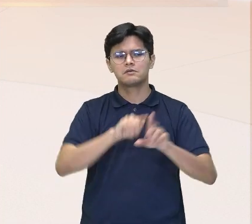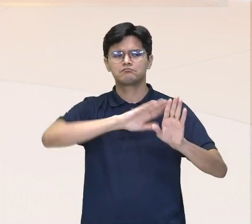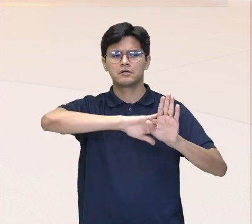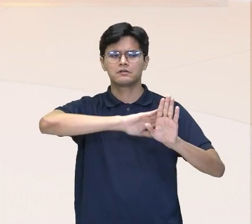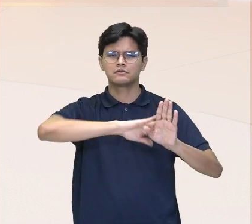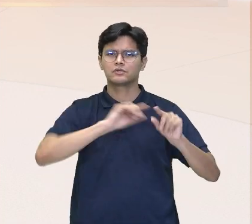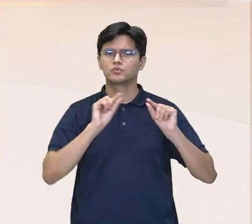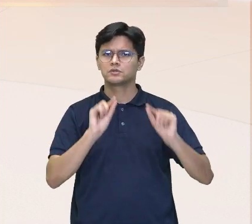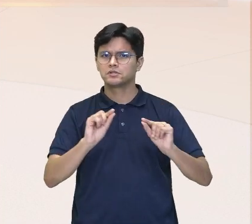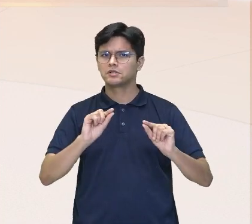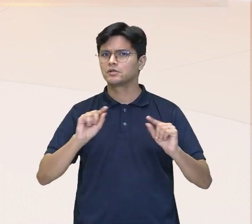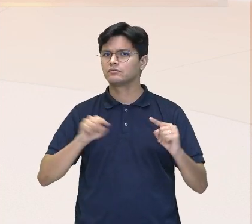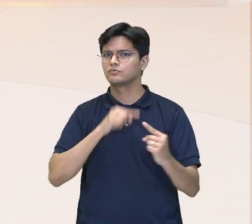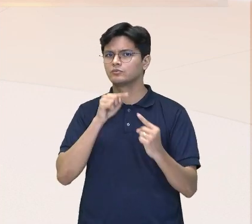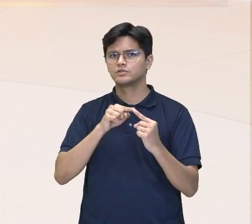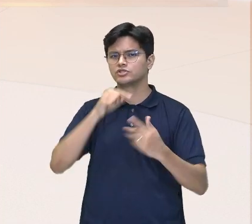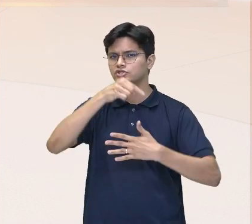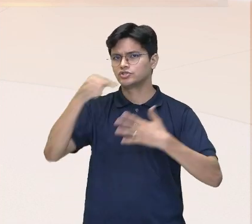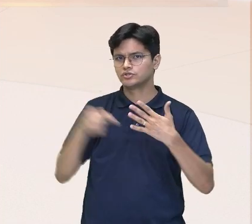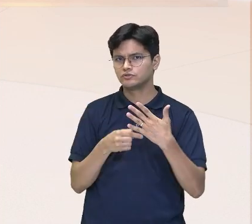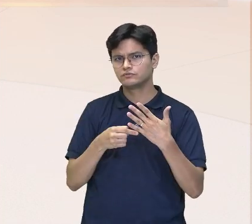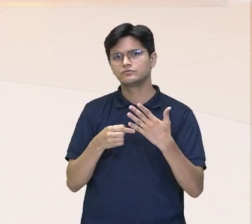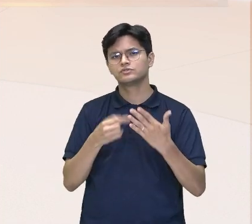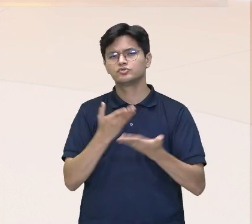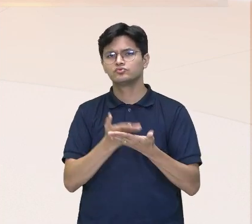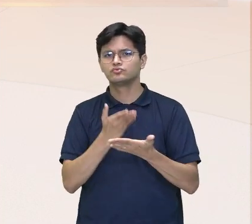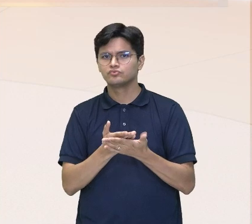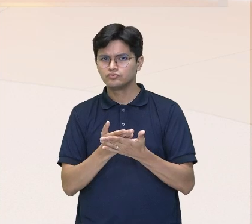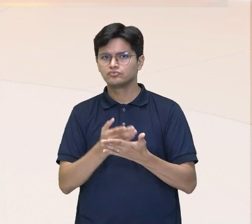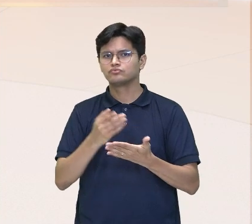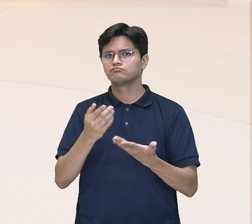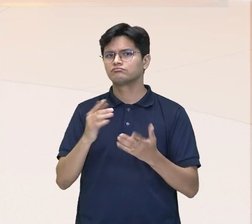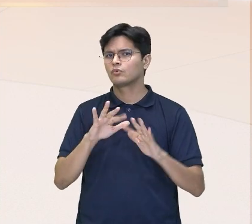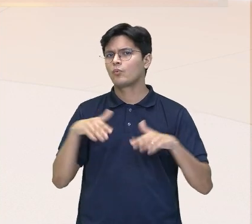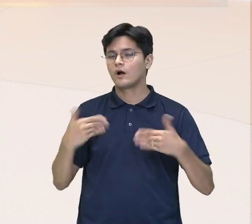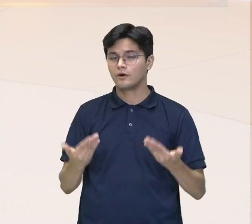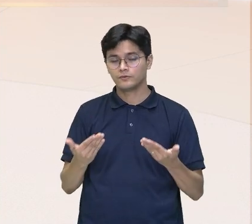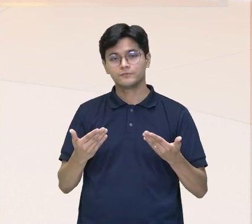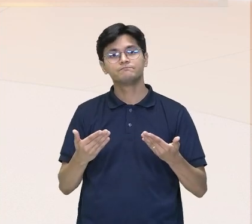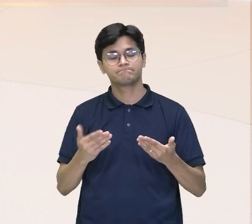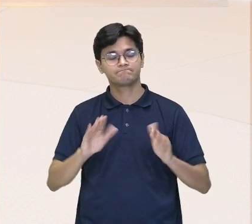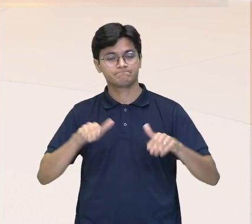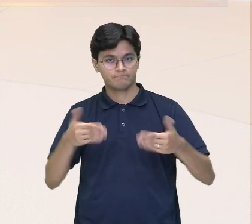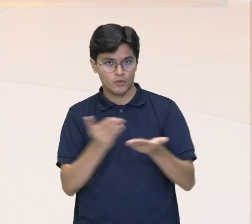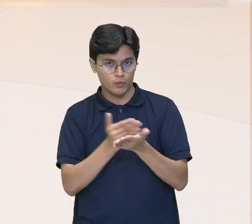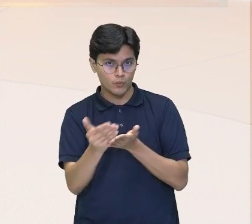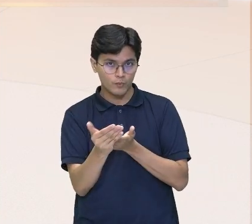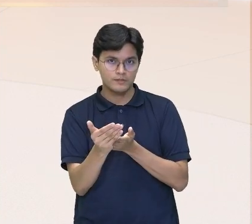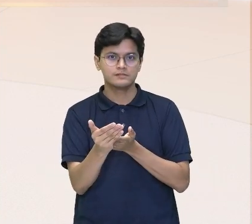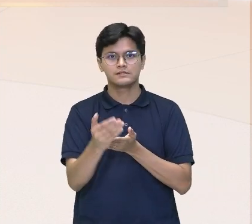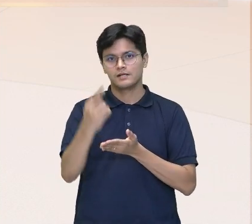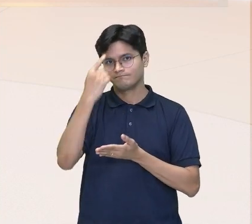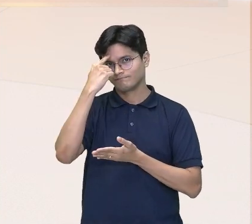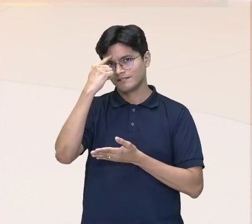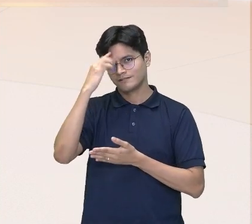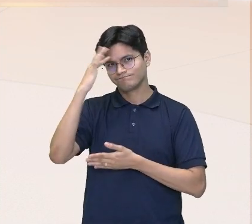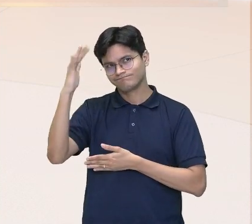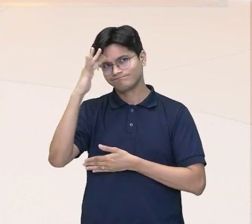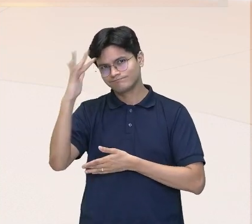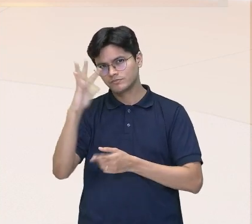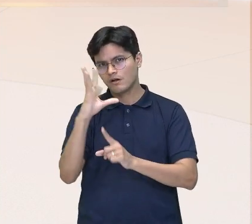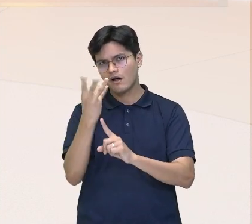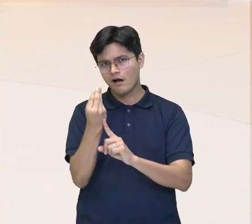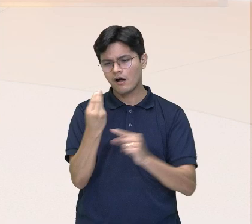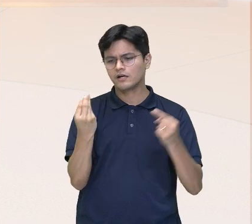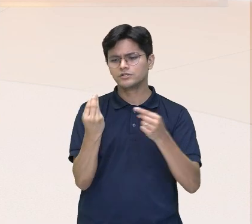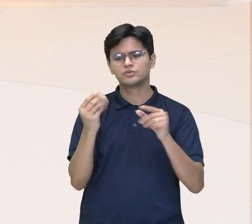objeto de estudo, né, da filosofia da arte. Então, vamos ver aqui, vamos começar pensando o que é arte, né? Já que